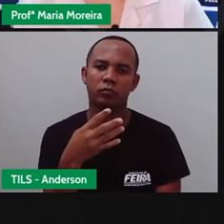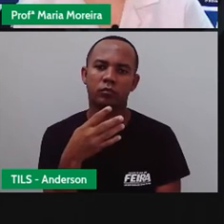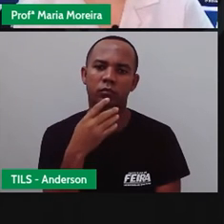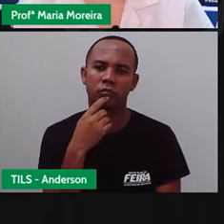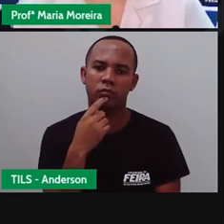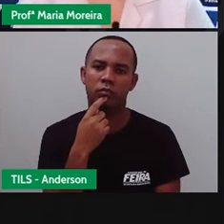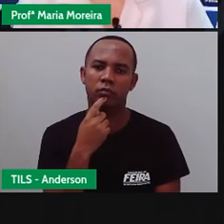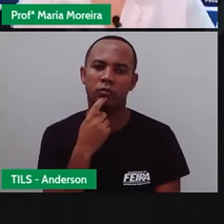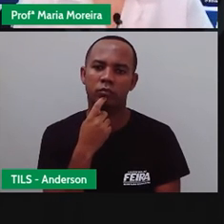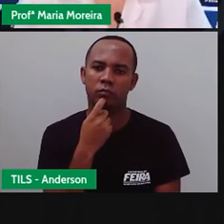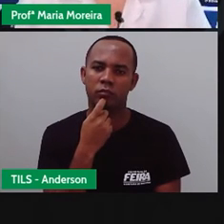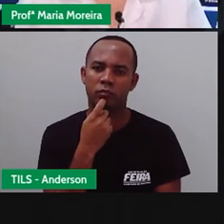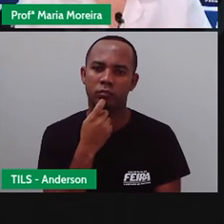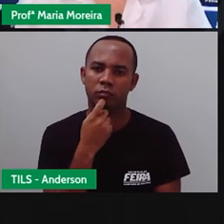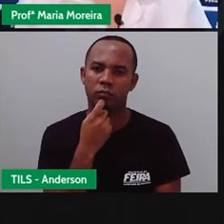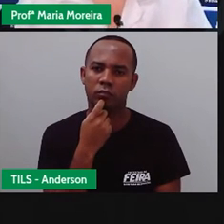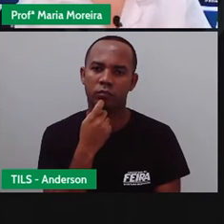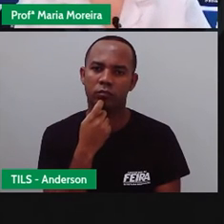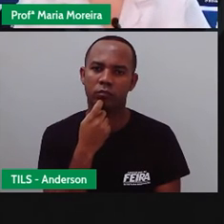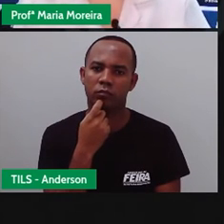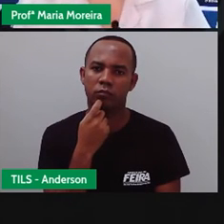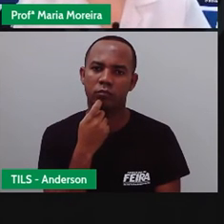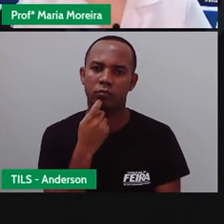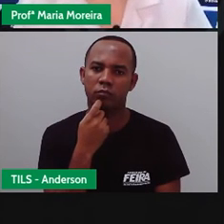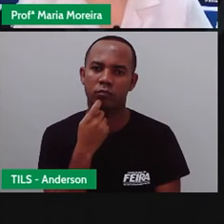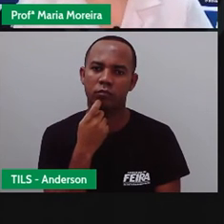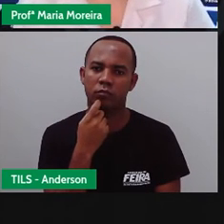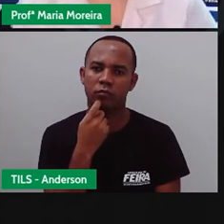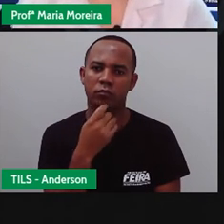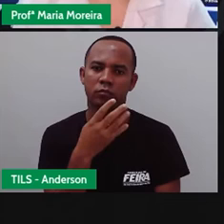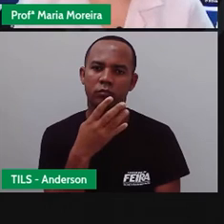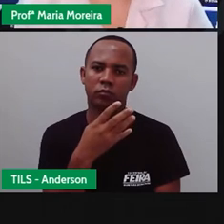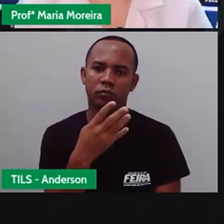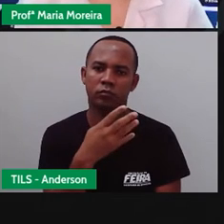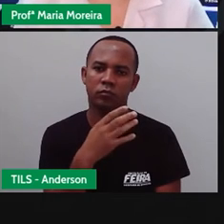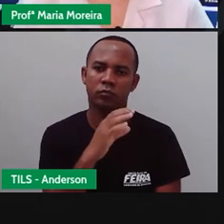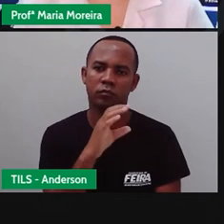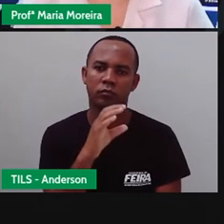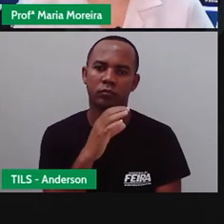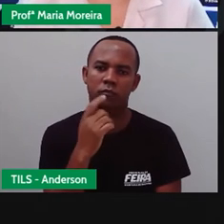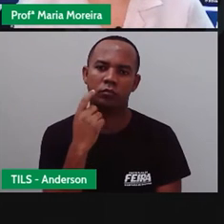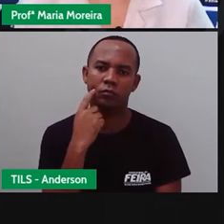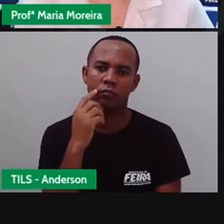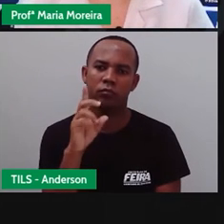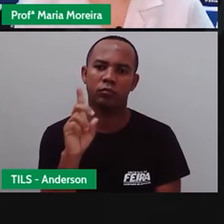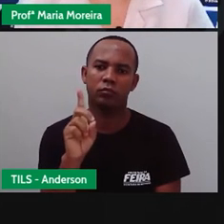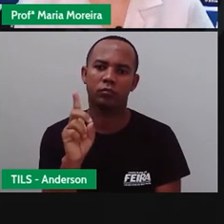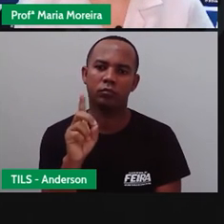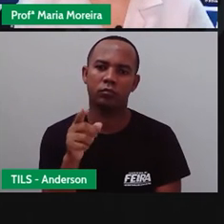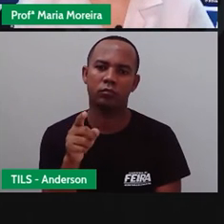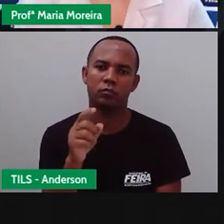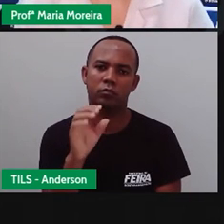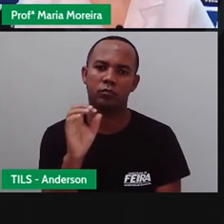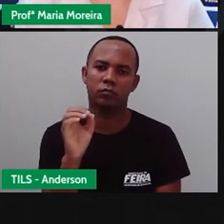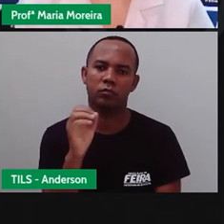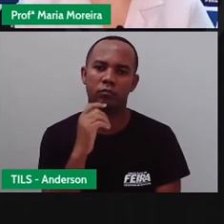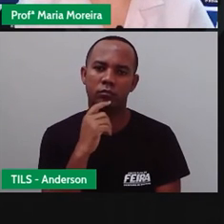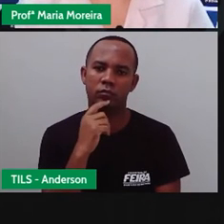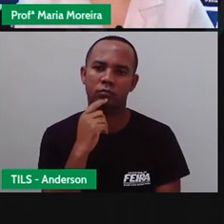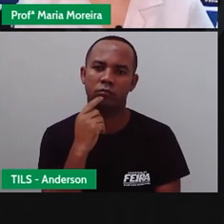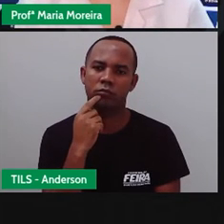são quantas é centenas quatro centenas E aí Quantas dezenas aqui ó